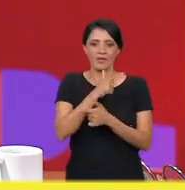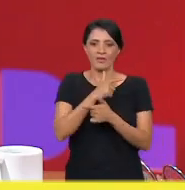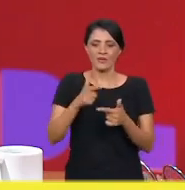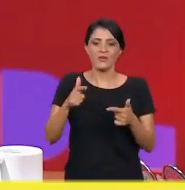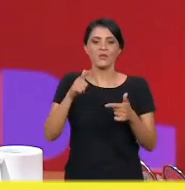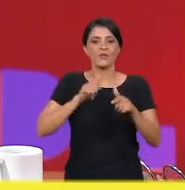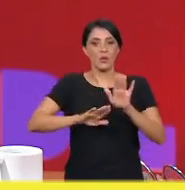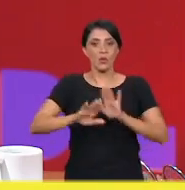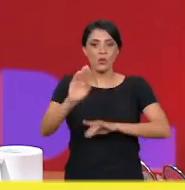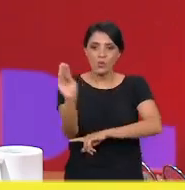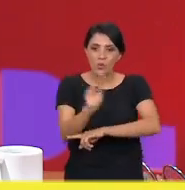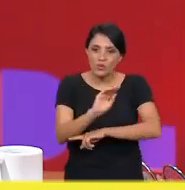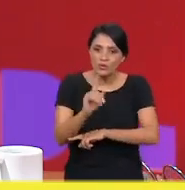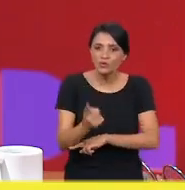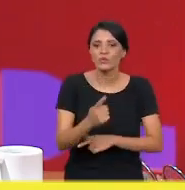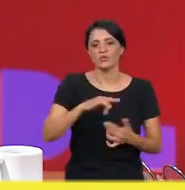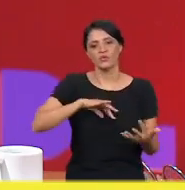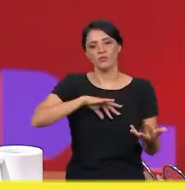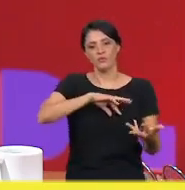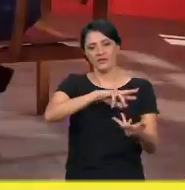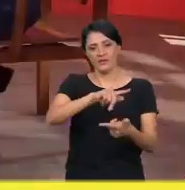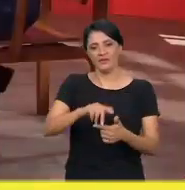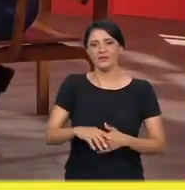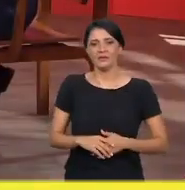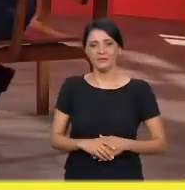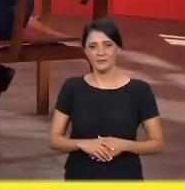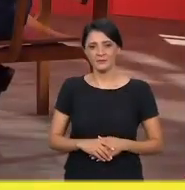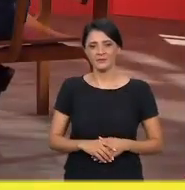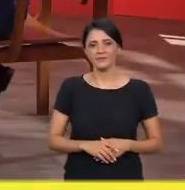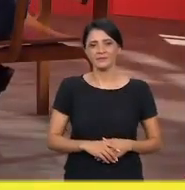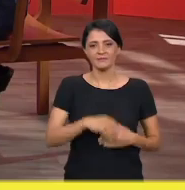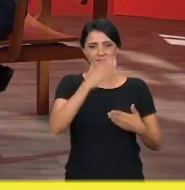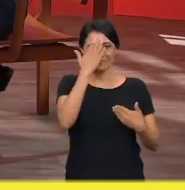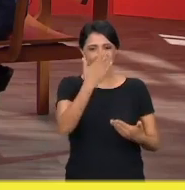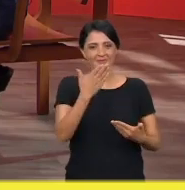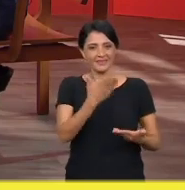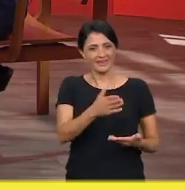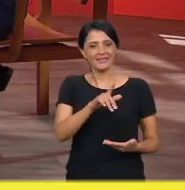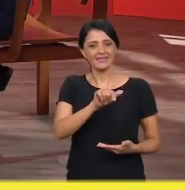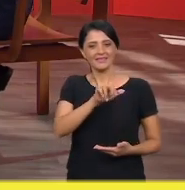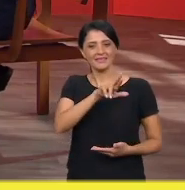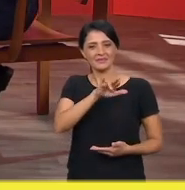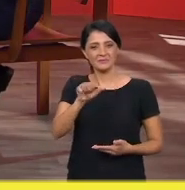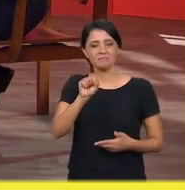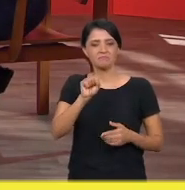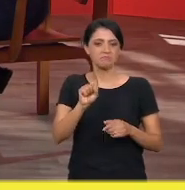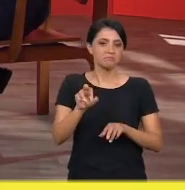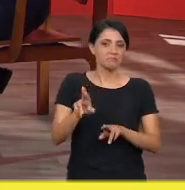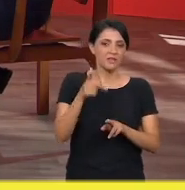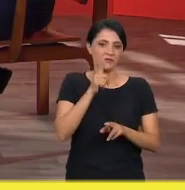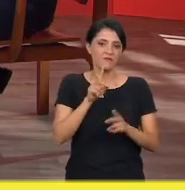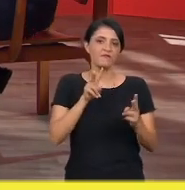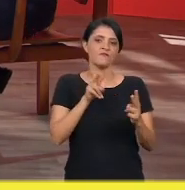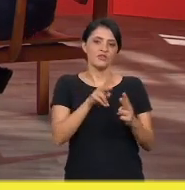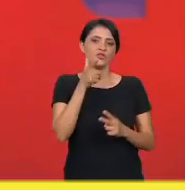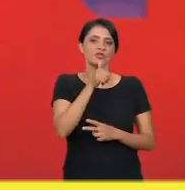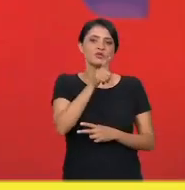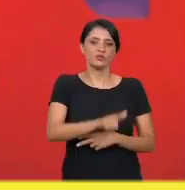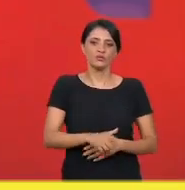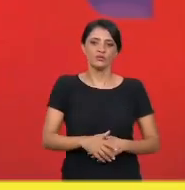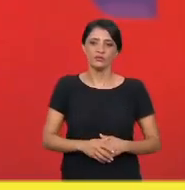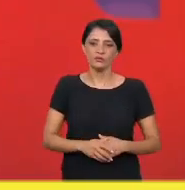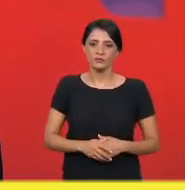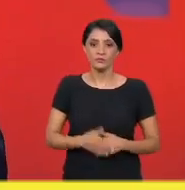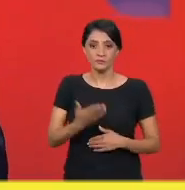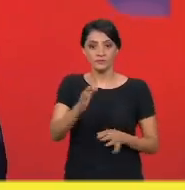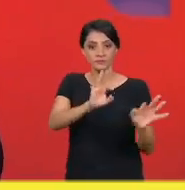então cuide do nosso único planeta. Muito bem. Larissa, obrigado demais, viu? Eu que agradeço. Espero que a gente possa se rever. Sim. E